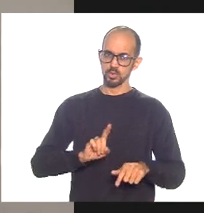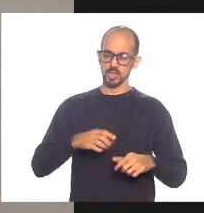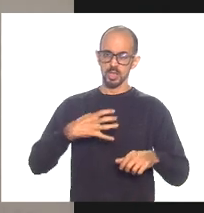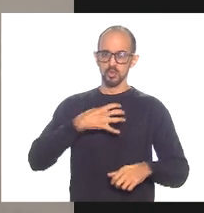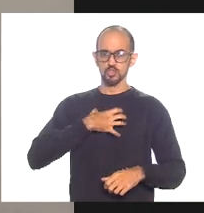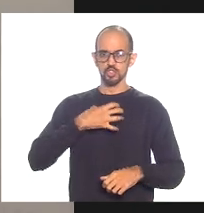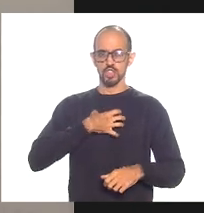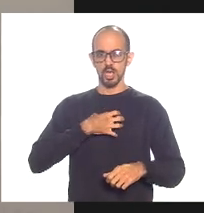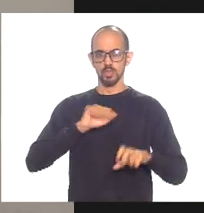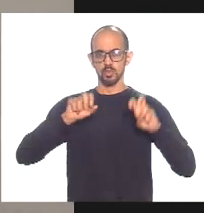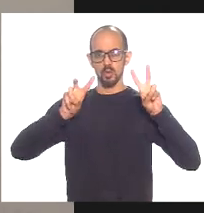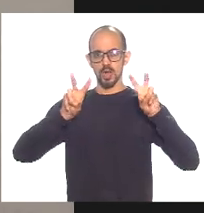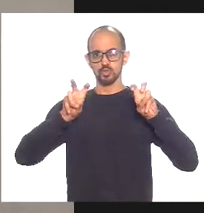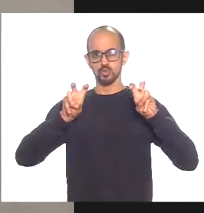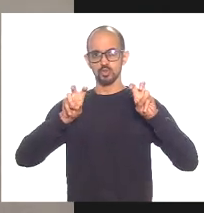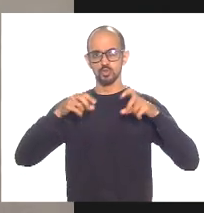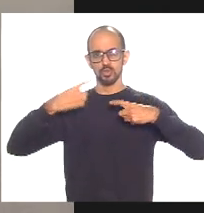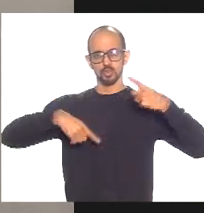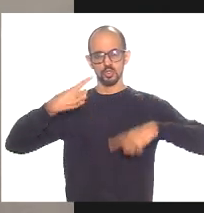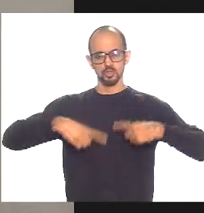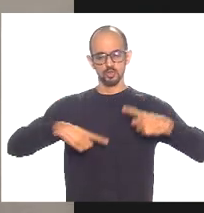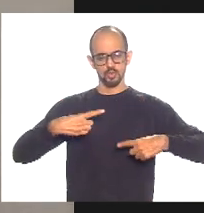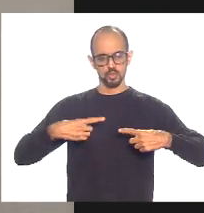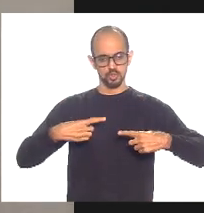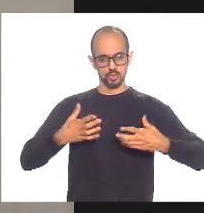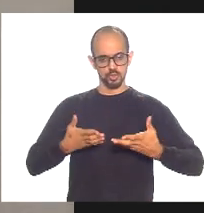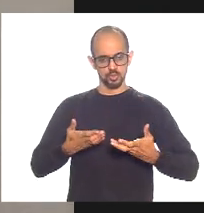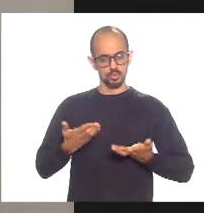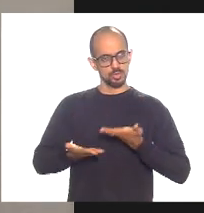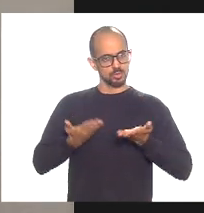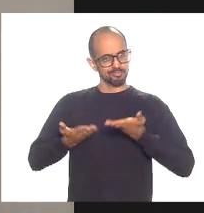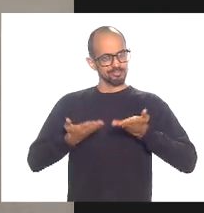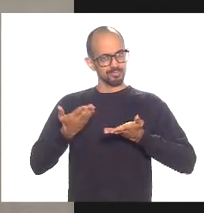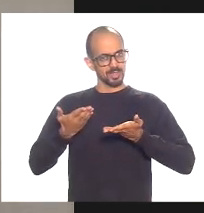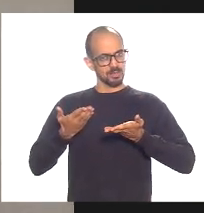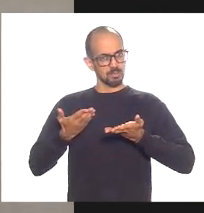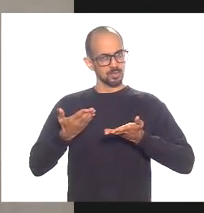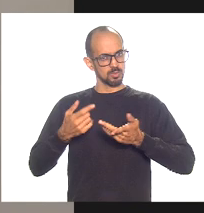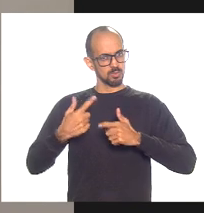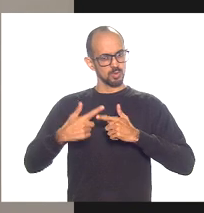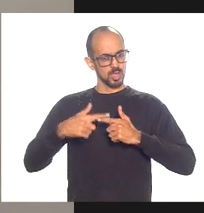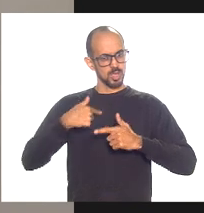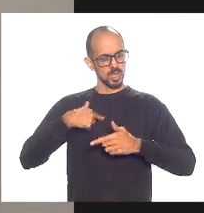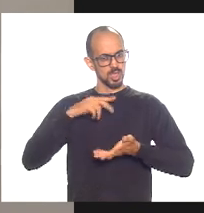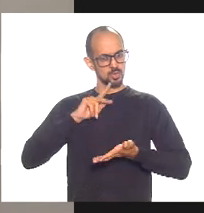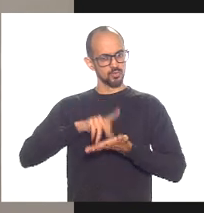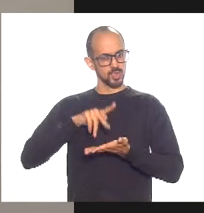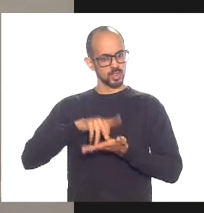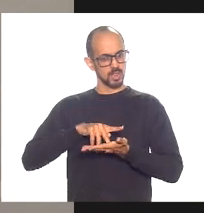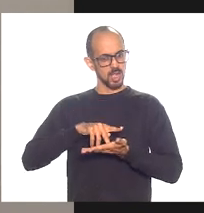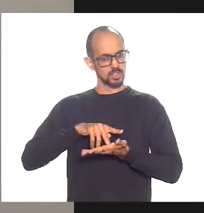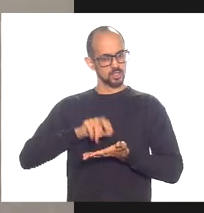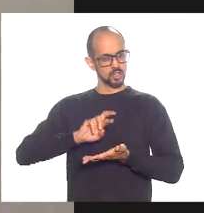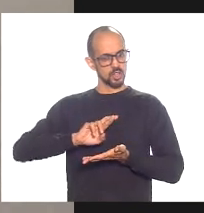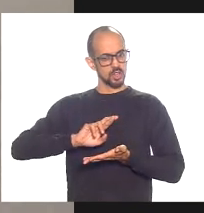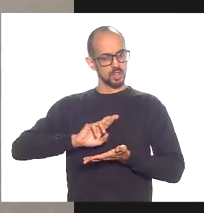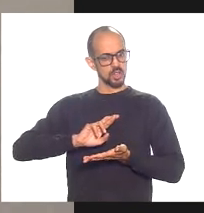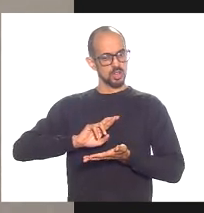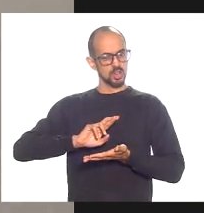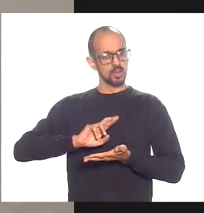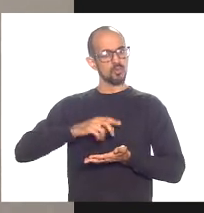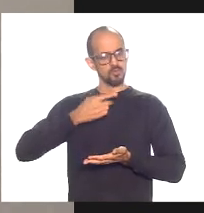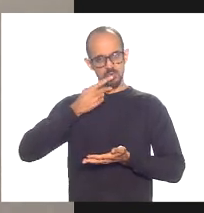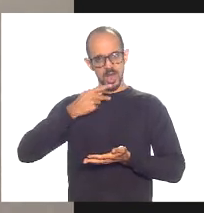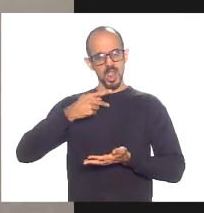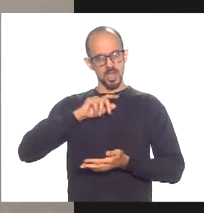assunto está sendo discutido, tratado, porque eu confesso que isso não soma nada e manifestei isso hoje ao